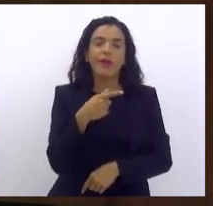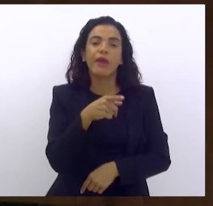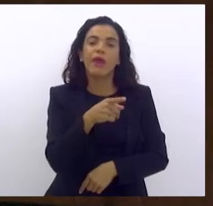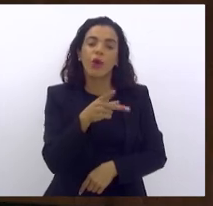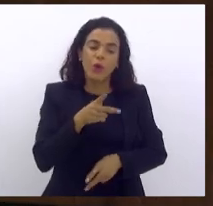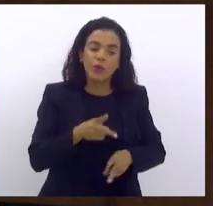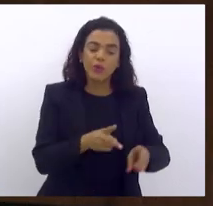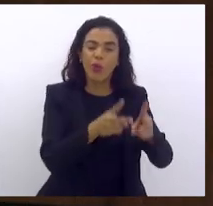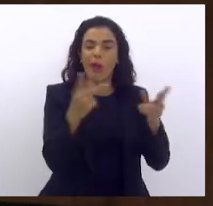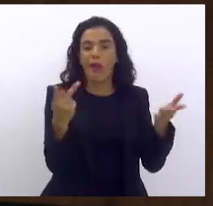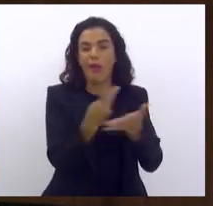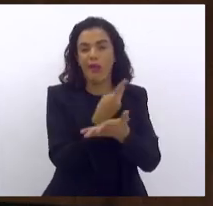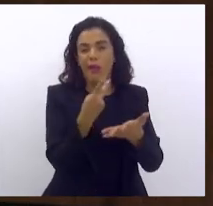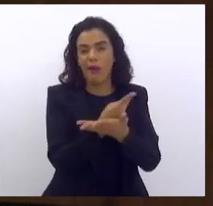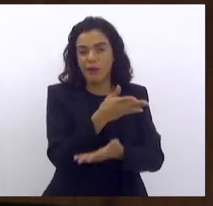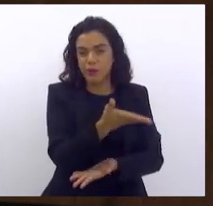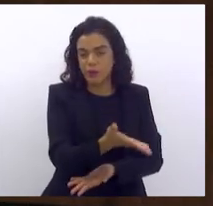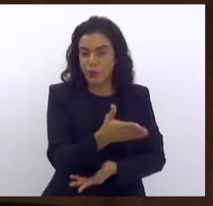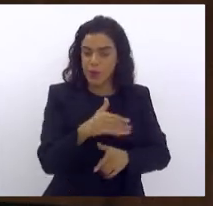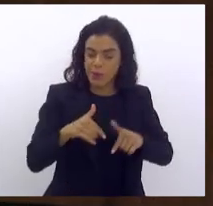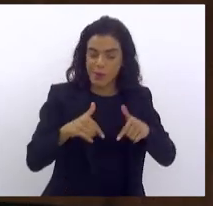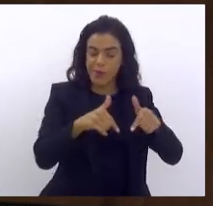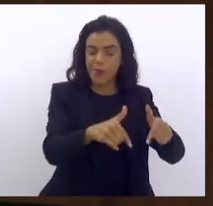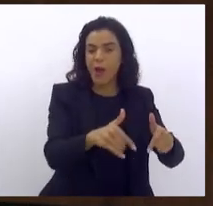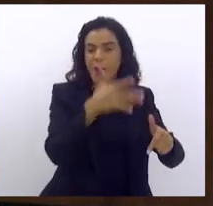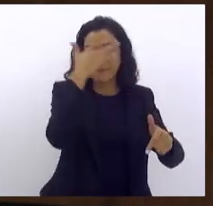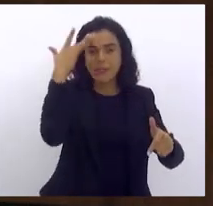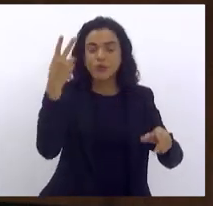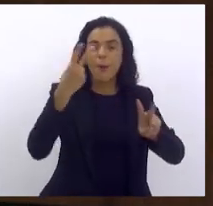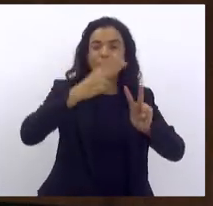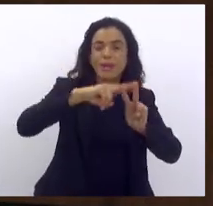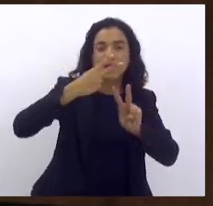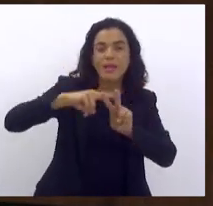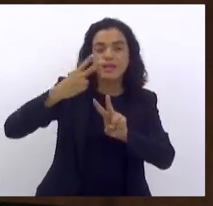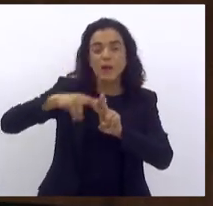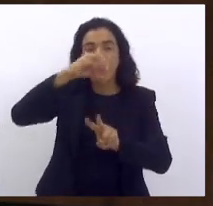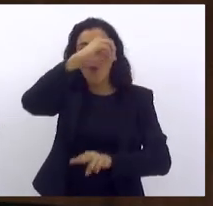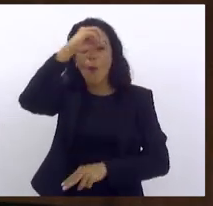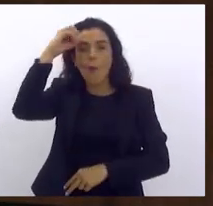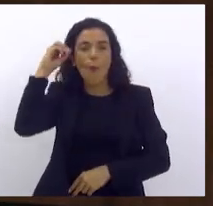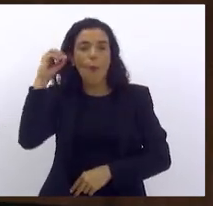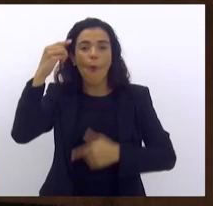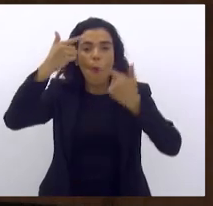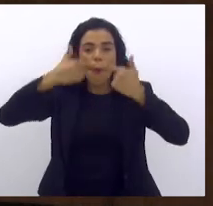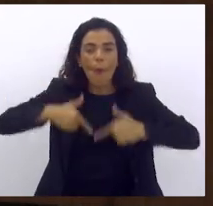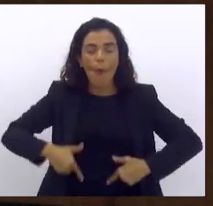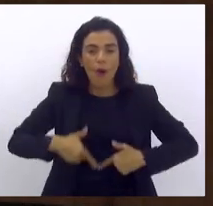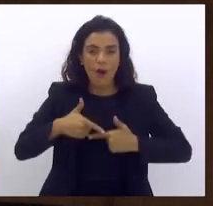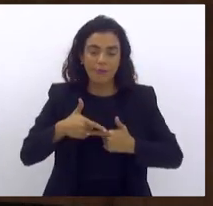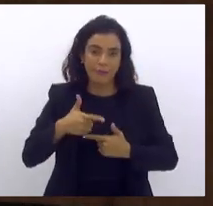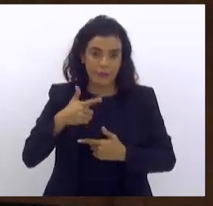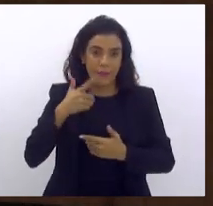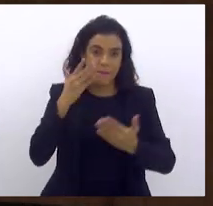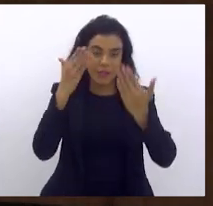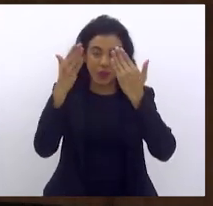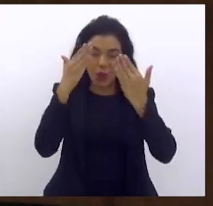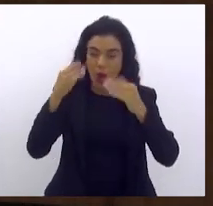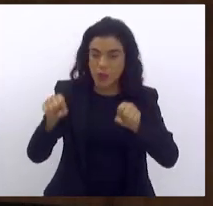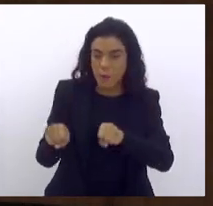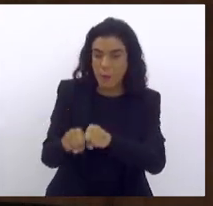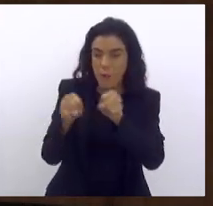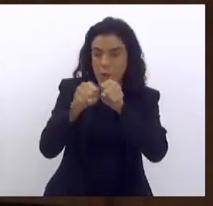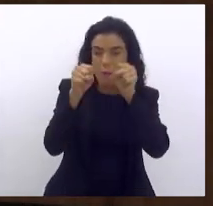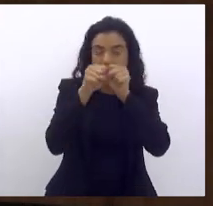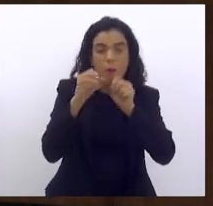como esse, de colocar em risco a liberdade de pessoas inocentes, que muitas vezes têm sequelas para a vida inteira sobre essa prisão